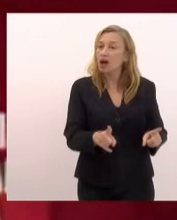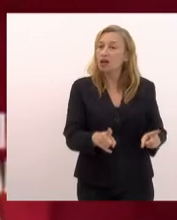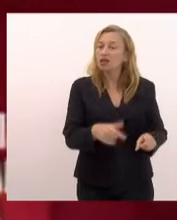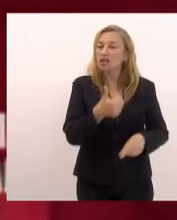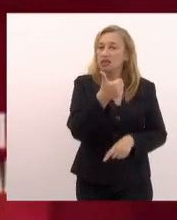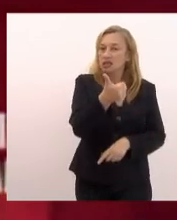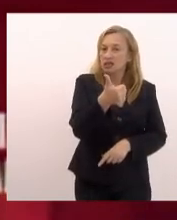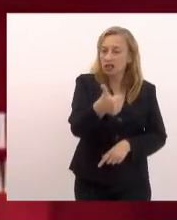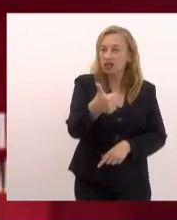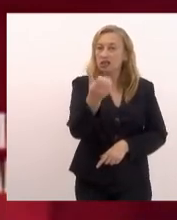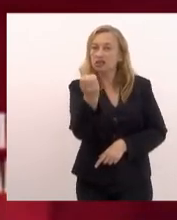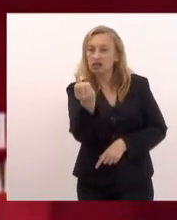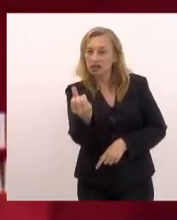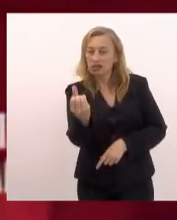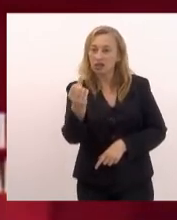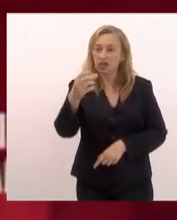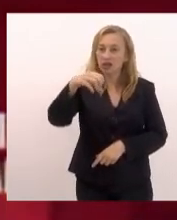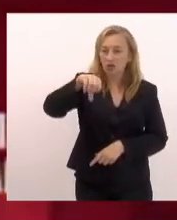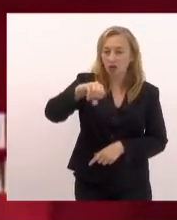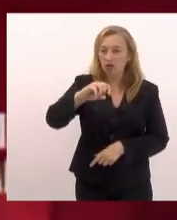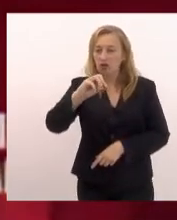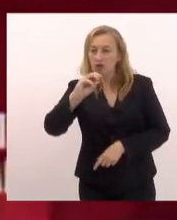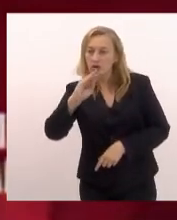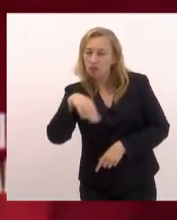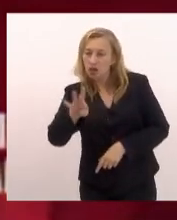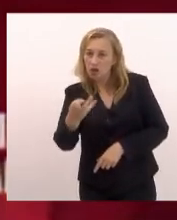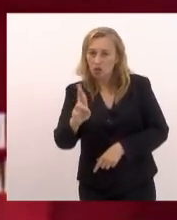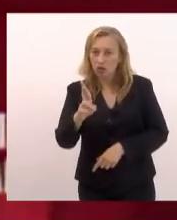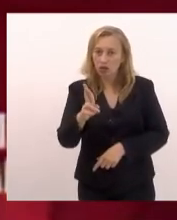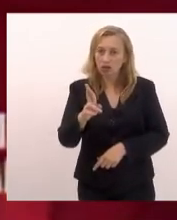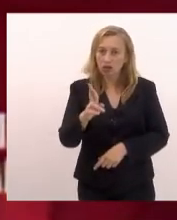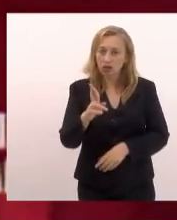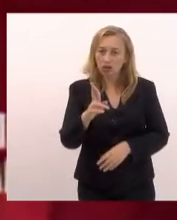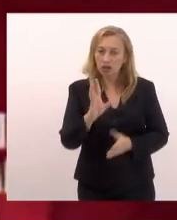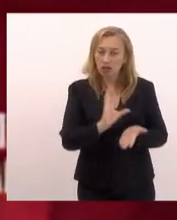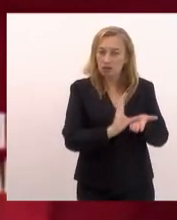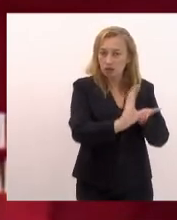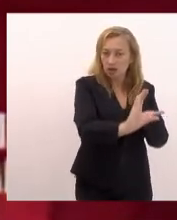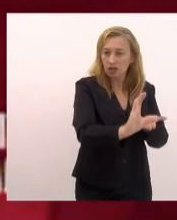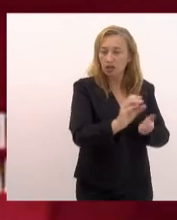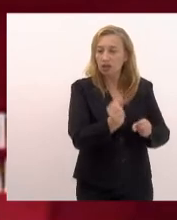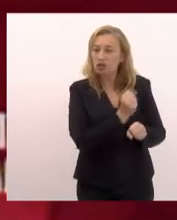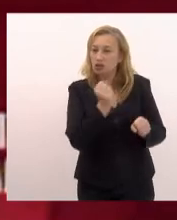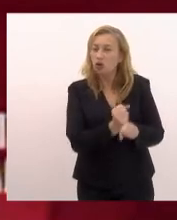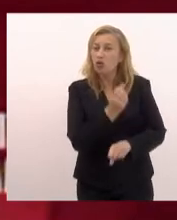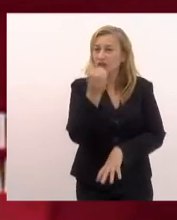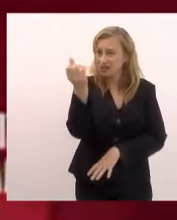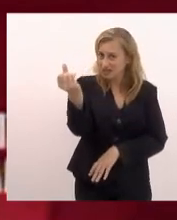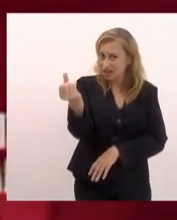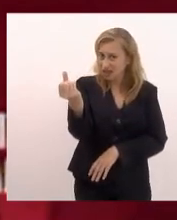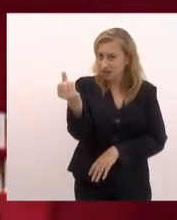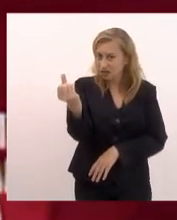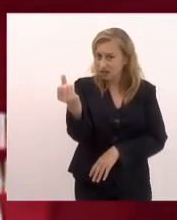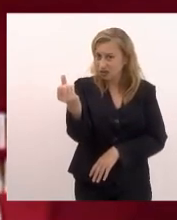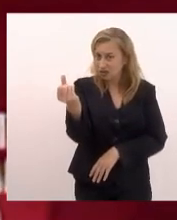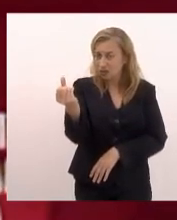179 bilhões destinados a esta obra, dos quais 6, né, ou melhor, corrigindo,